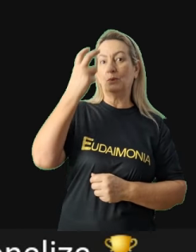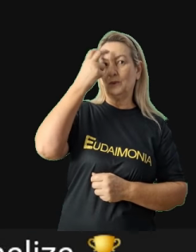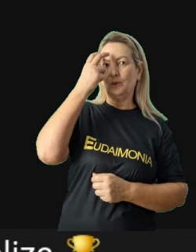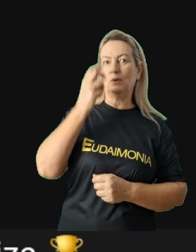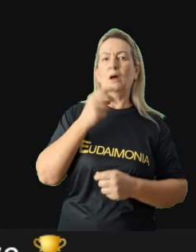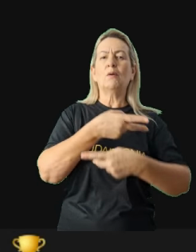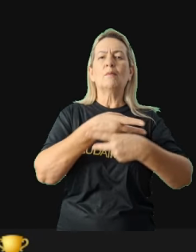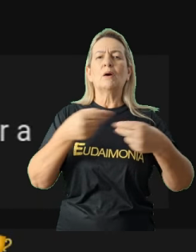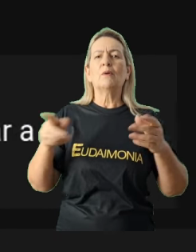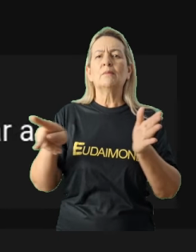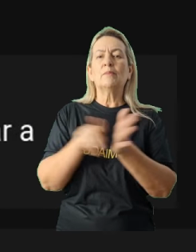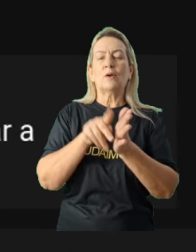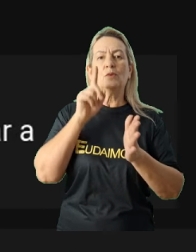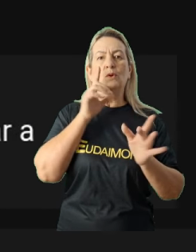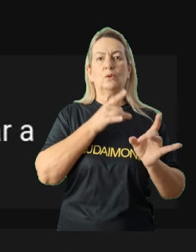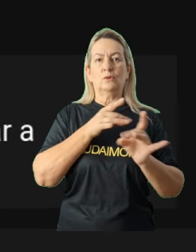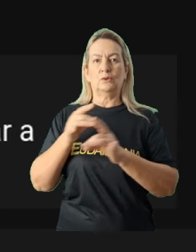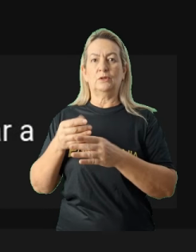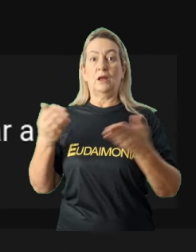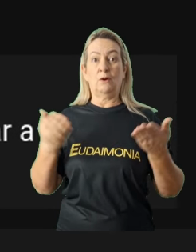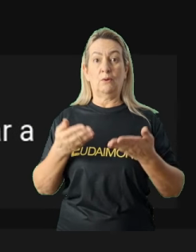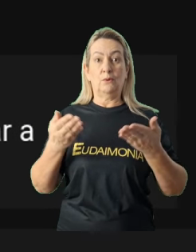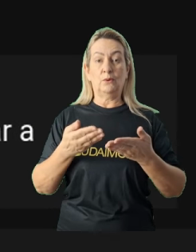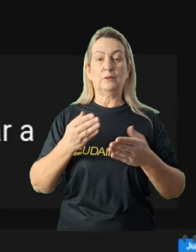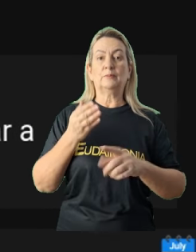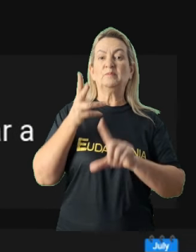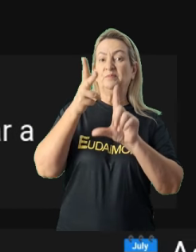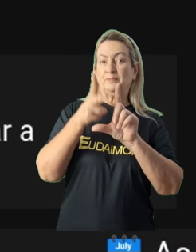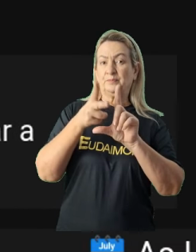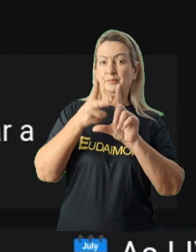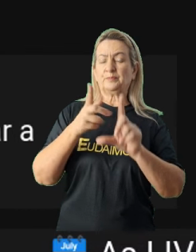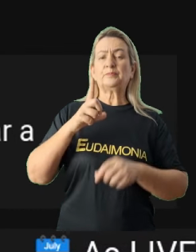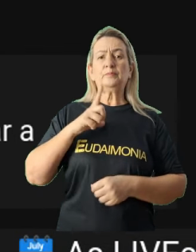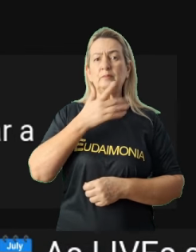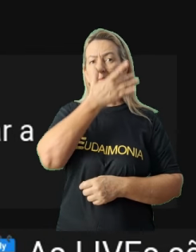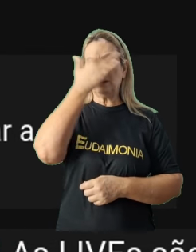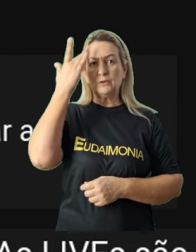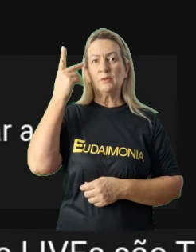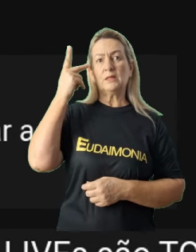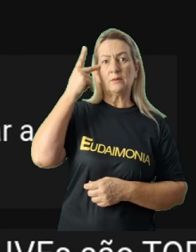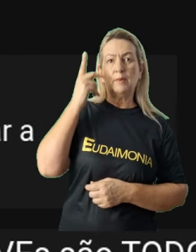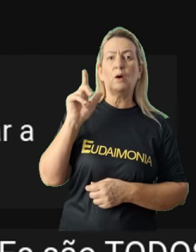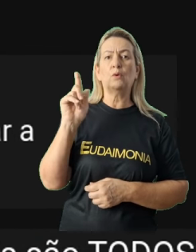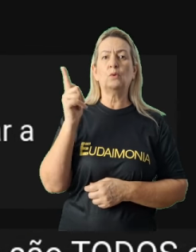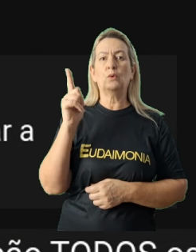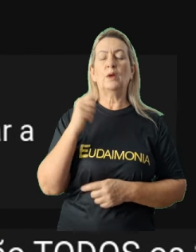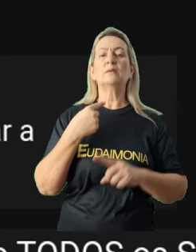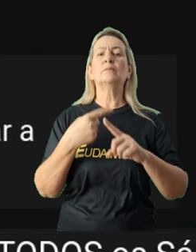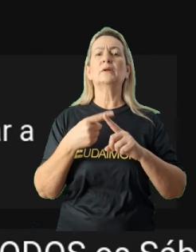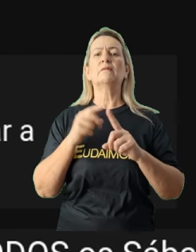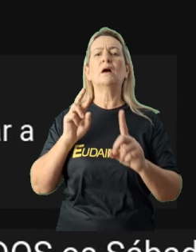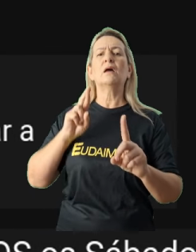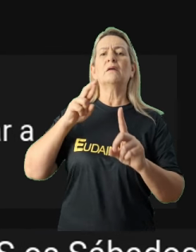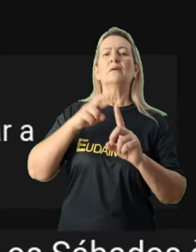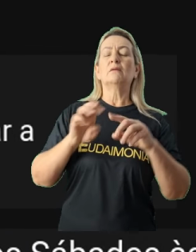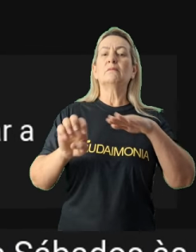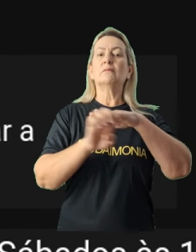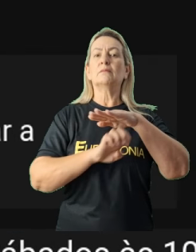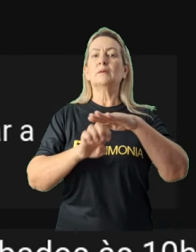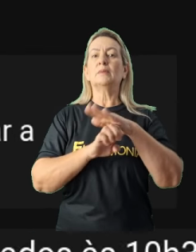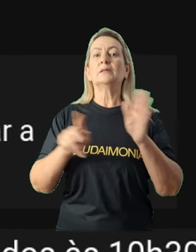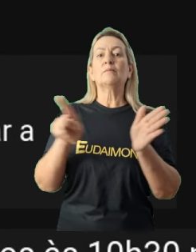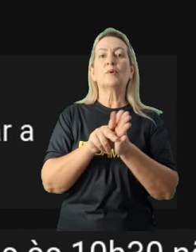bem próxima do seu dia. Aqui mesmo na live a gente tem pessoal de São Paulo, Goiás, tal. Por que eu não faço uma referência a uma empresa